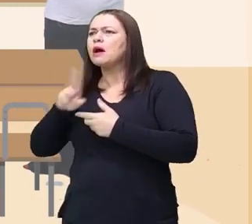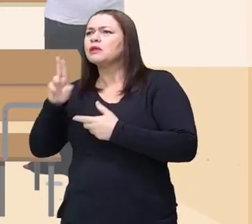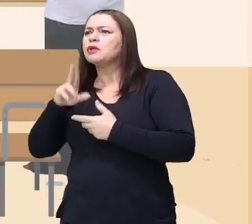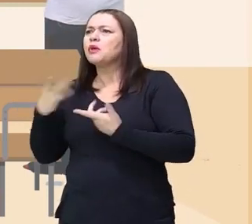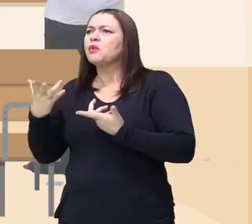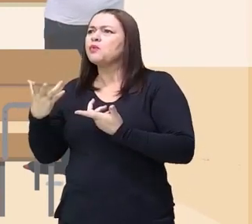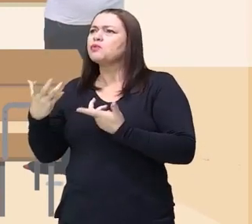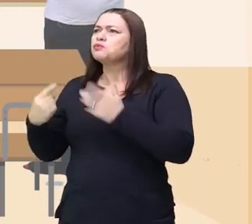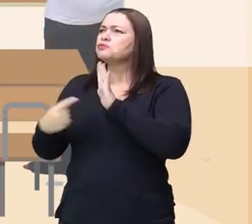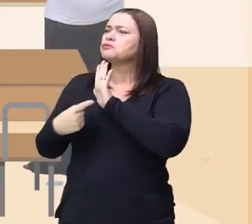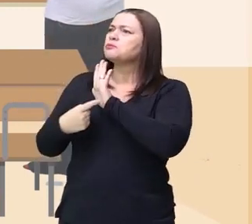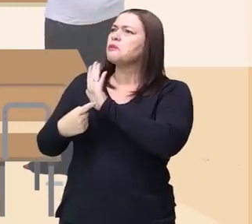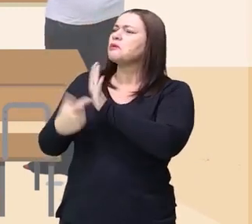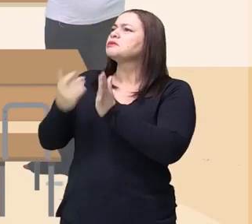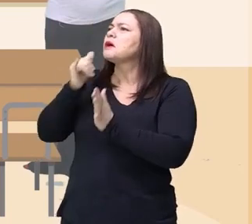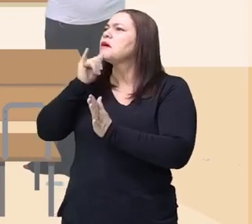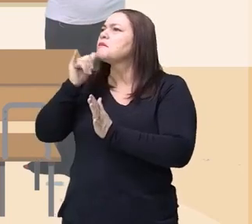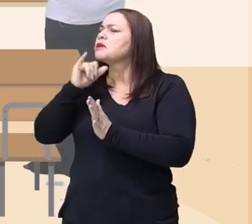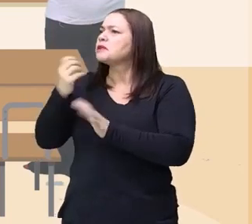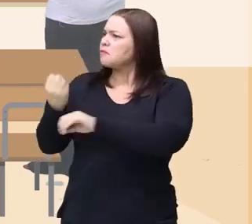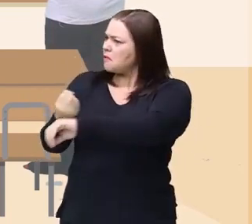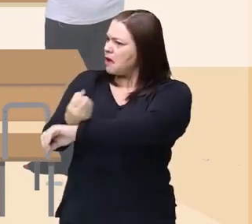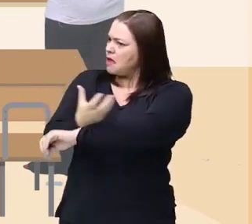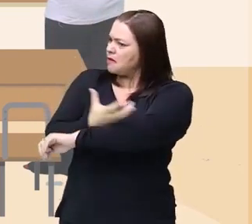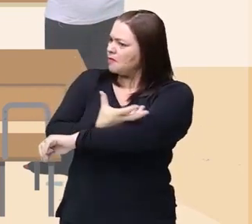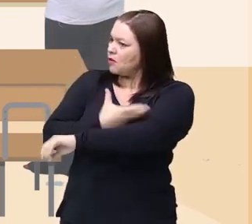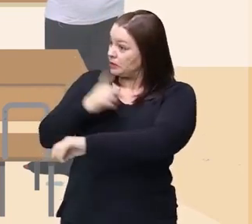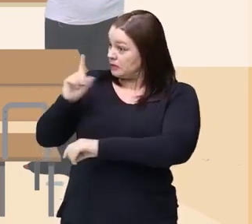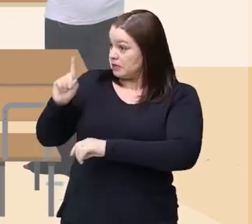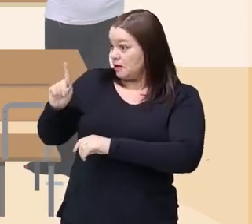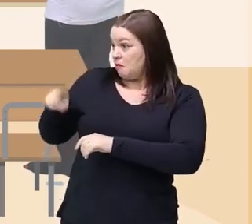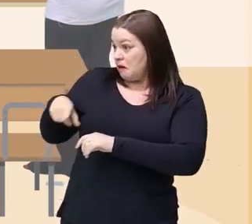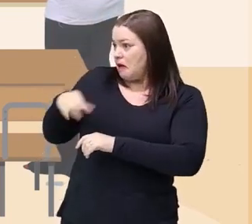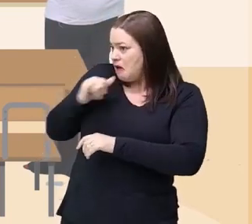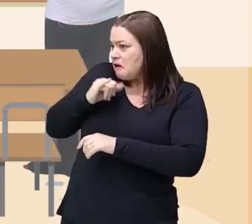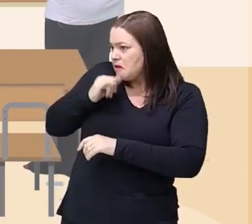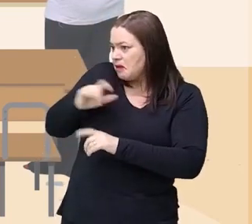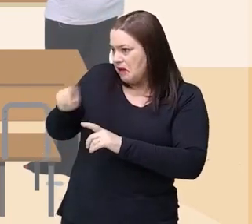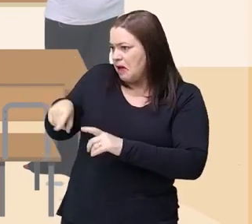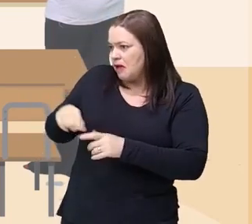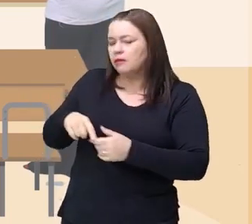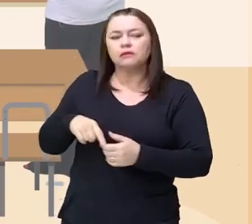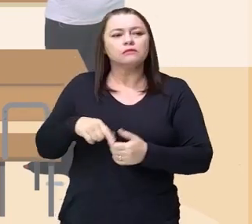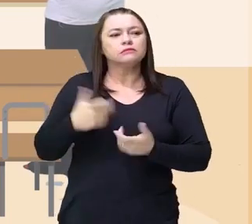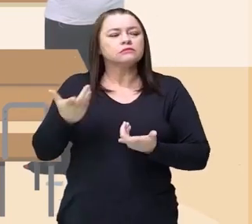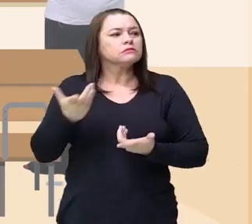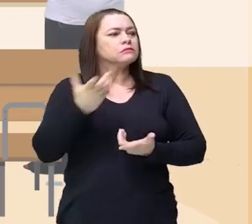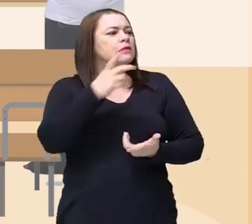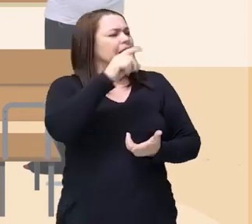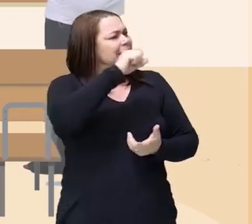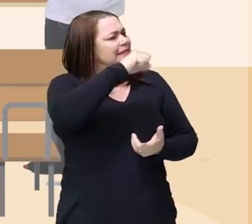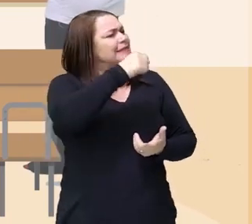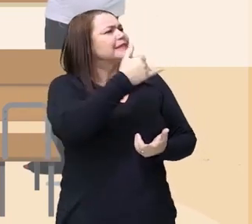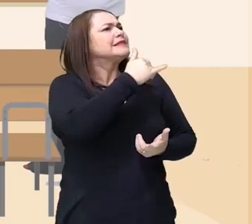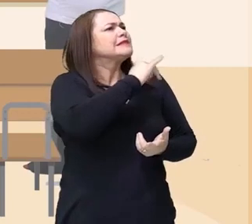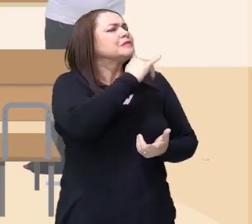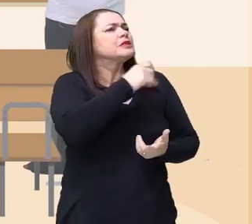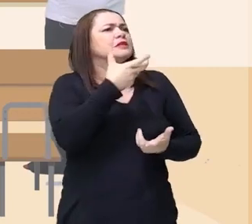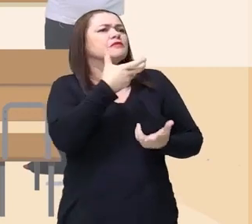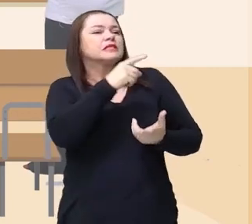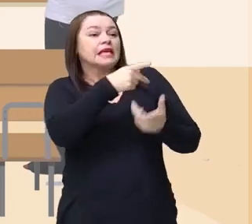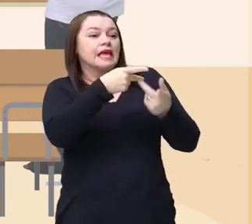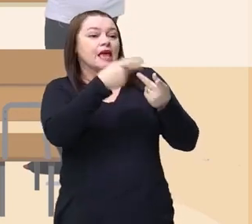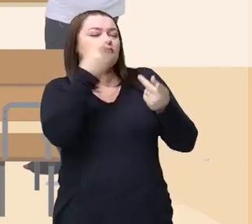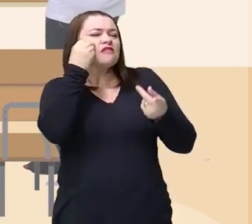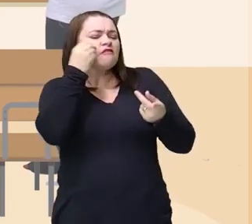se trata de uma, por exemplo, de uma emoção, por exemplo. Por exemplo, Chiquinho, quando você vê uma